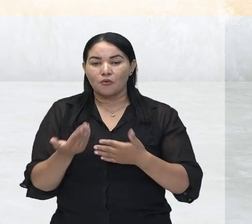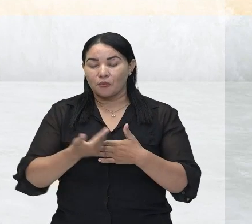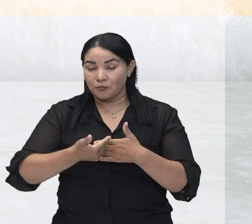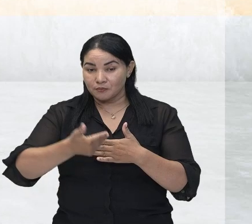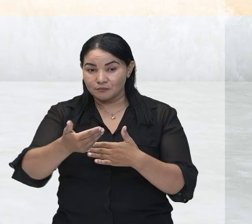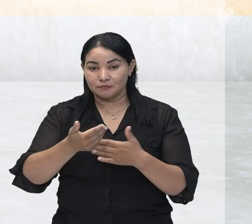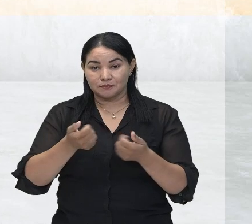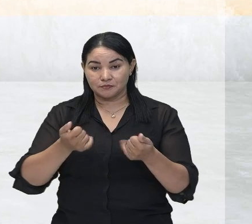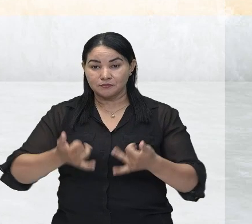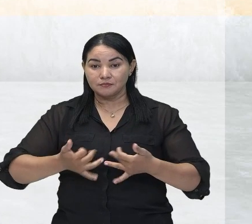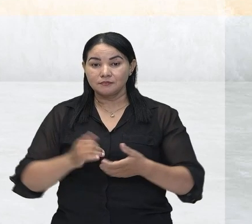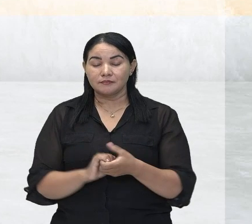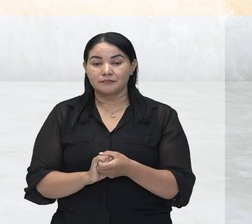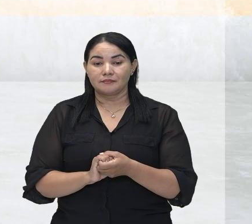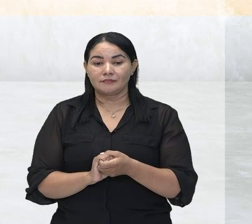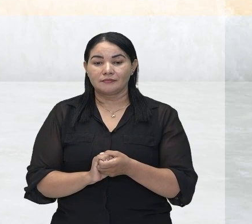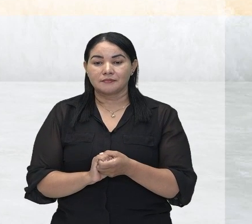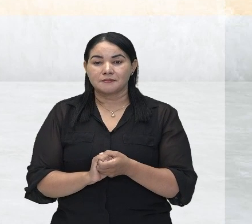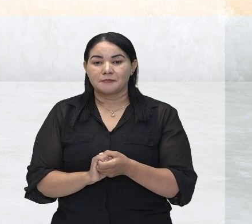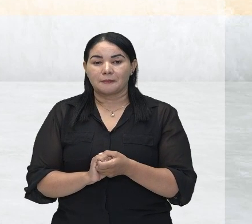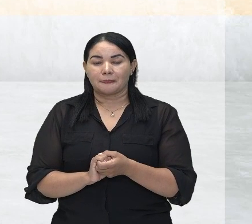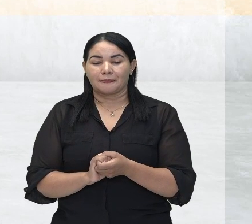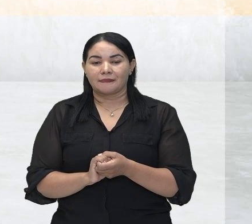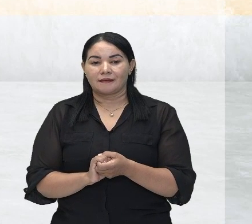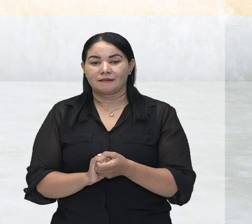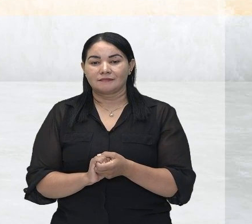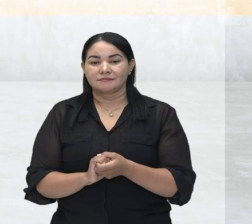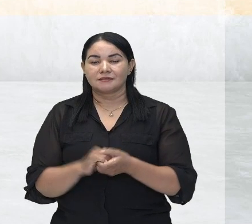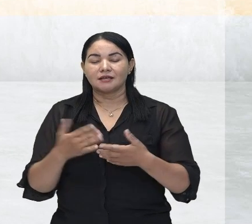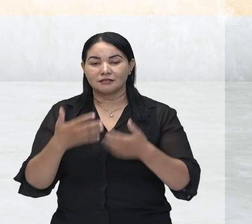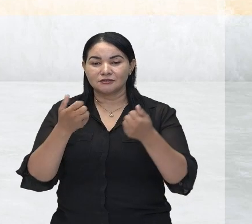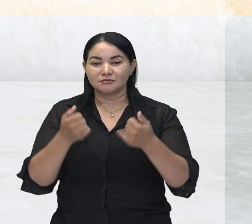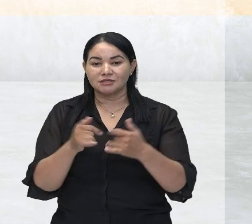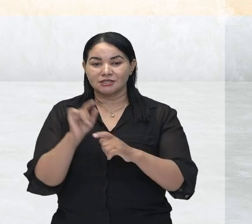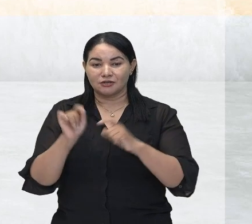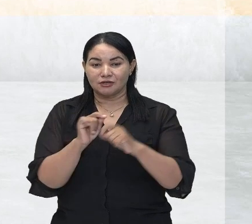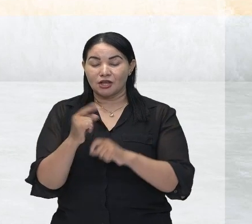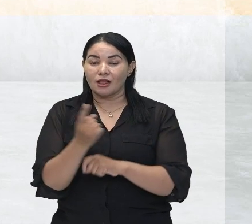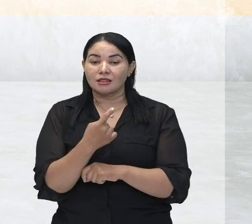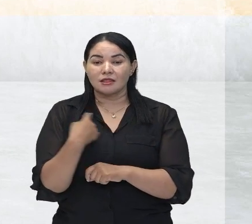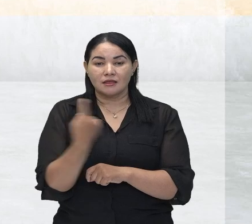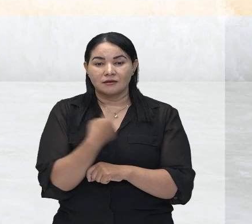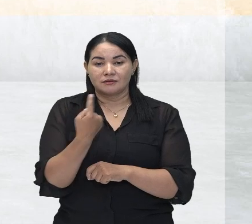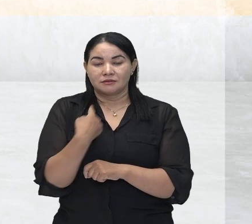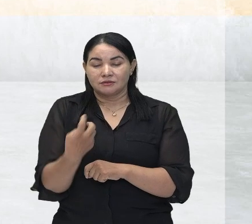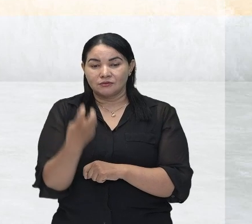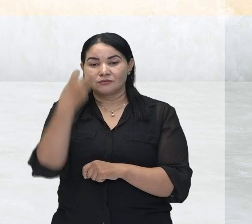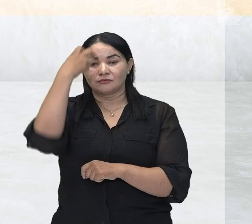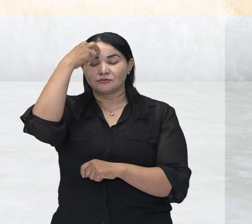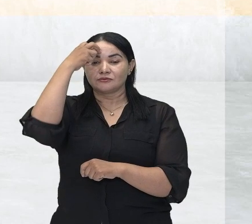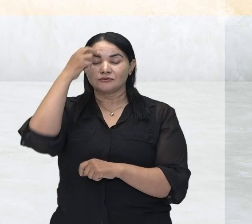de irmos aqui fechando, nós podemos dizer então que a nossa cultura, ela